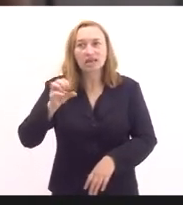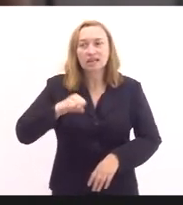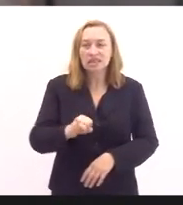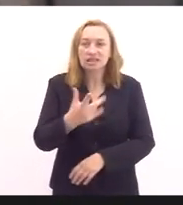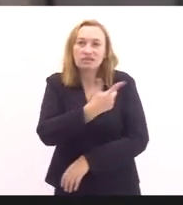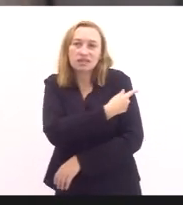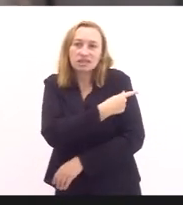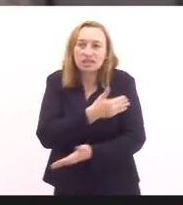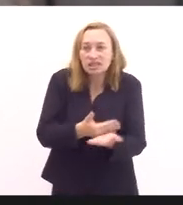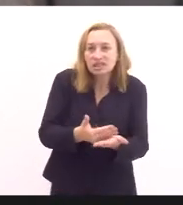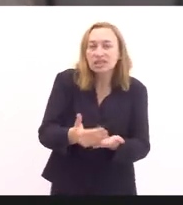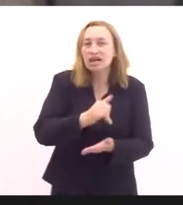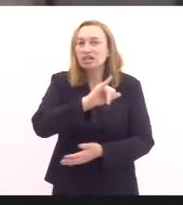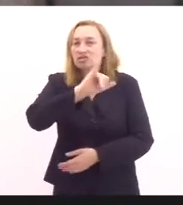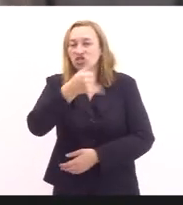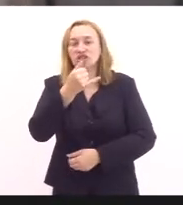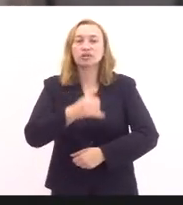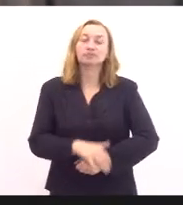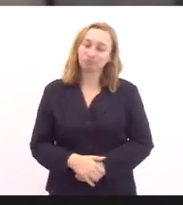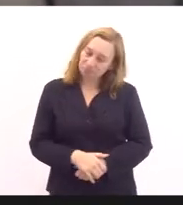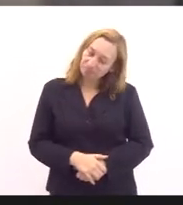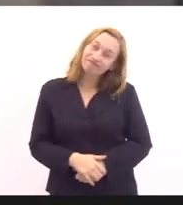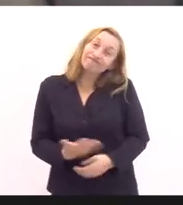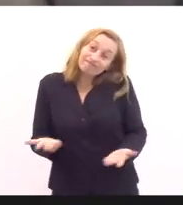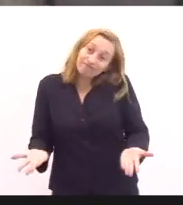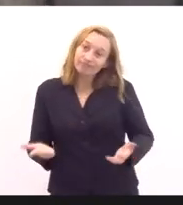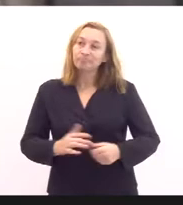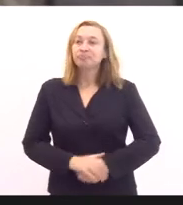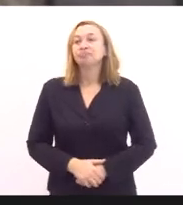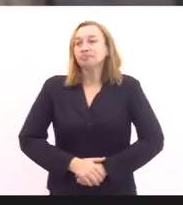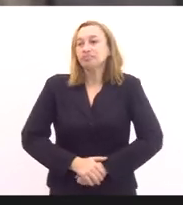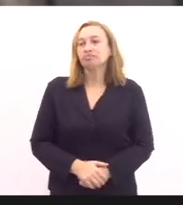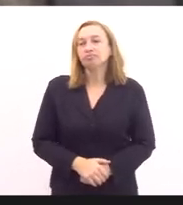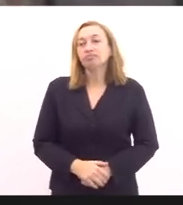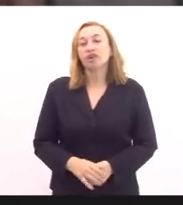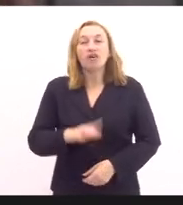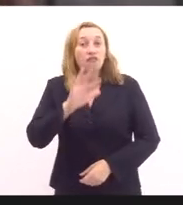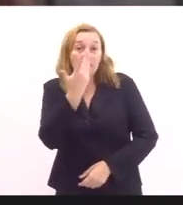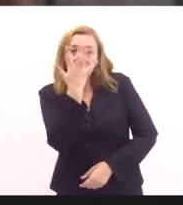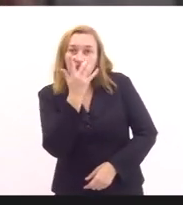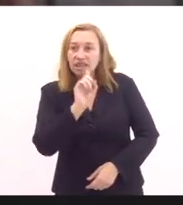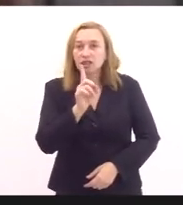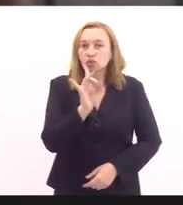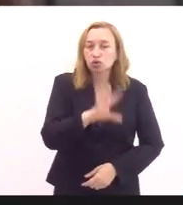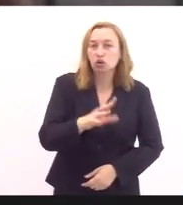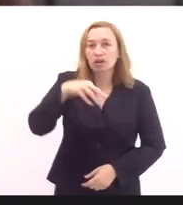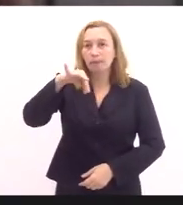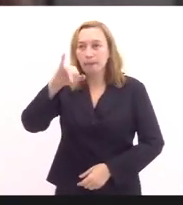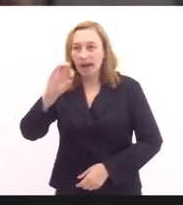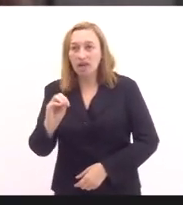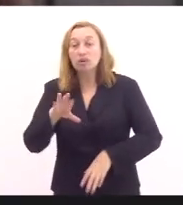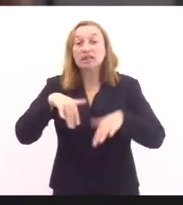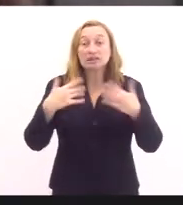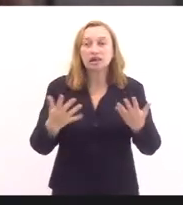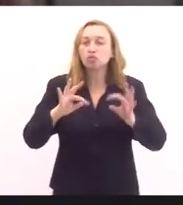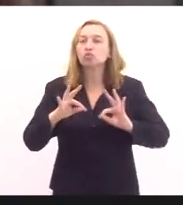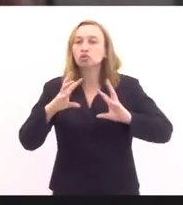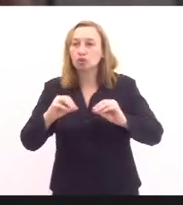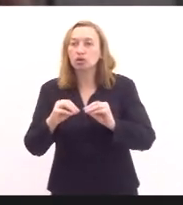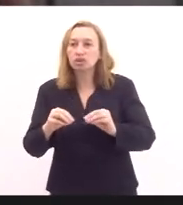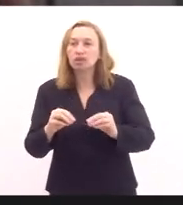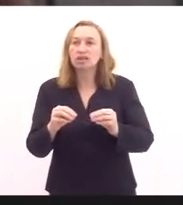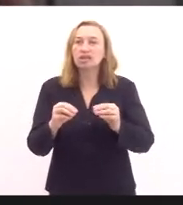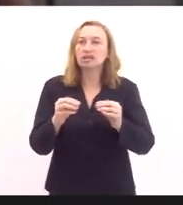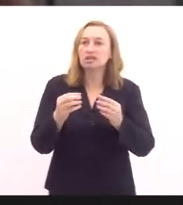a vacinação tivesse começado antes né em Janeiro por exemplo Fevereiro e não só em maio então isso todas as